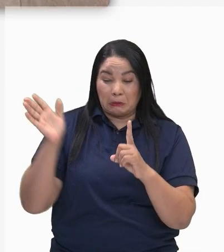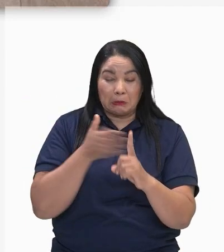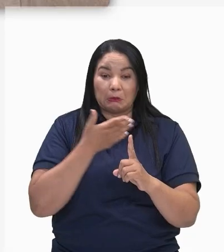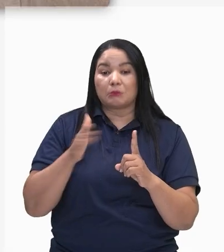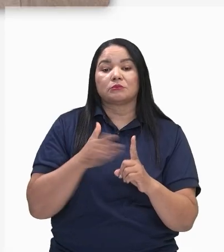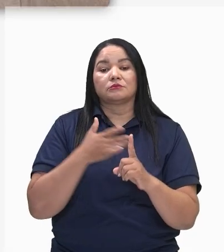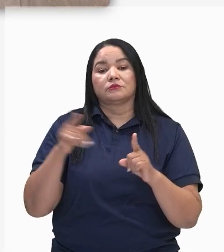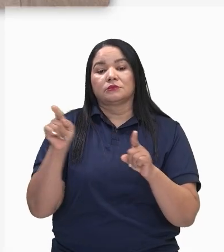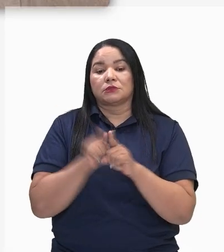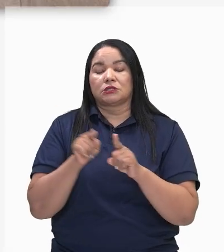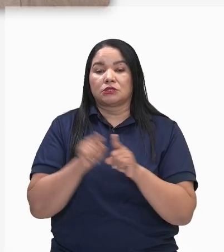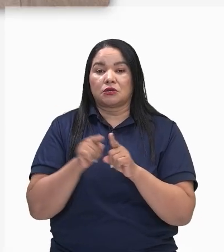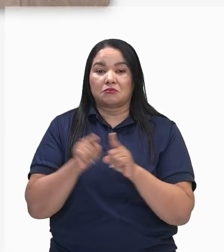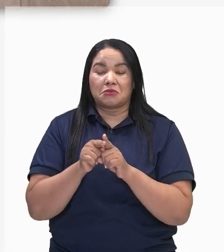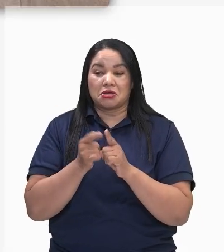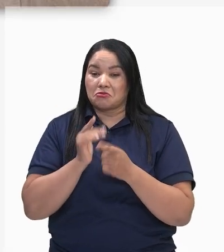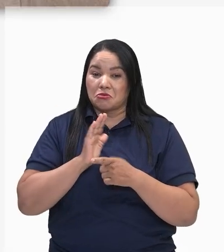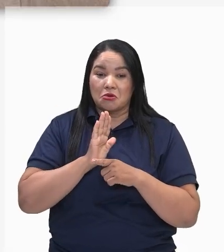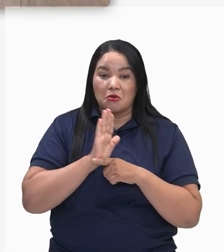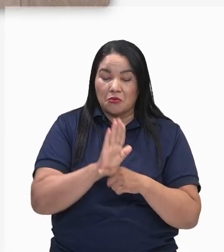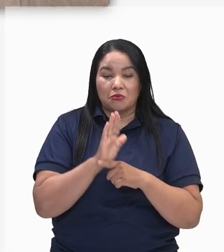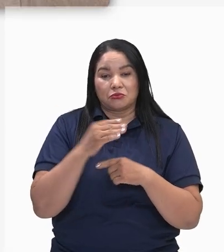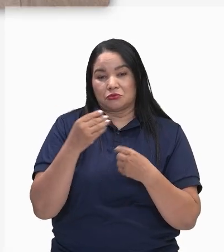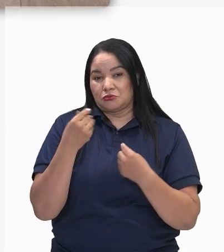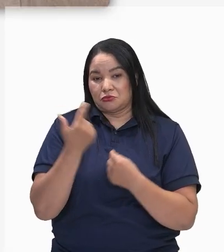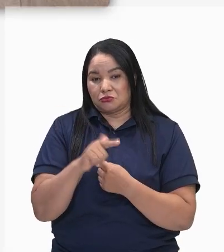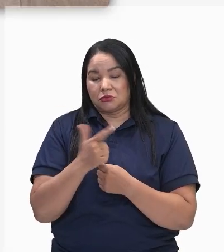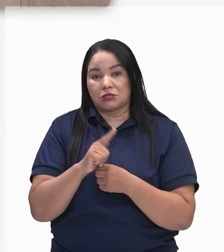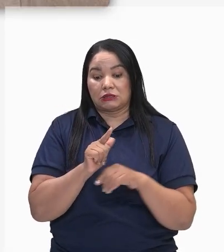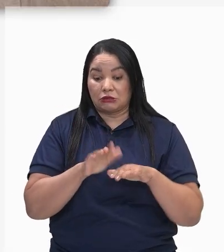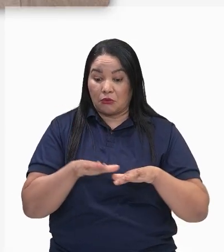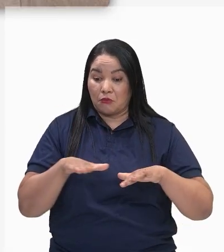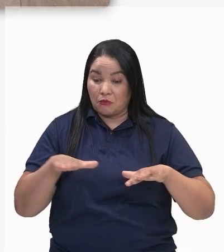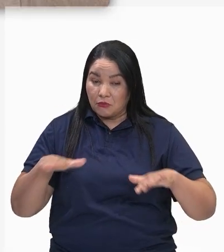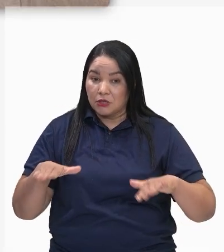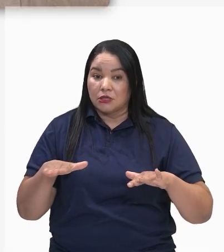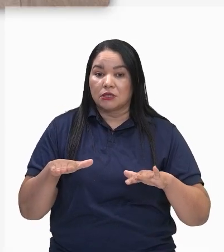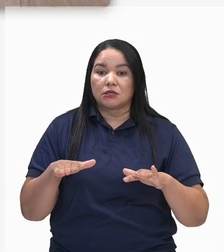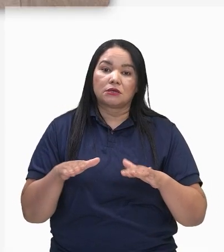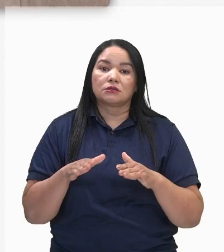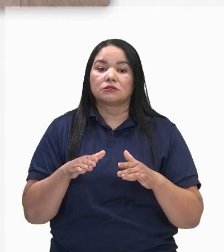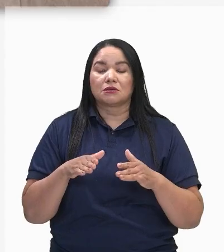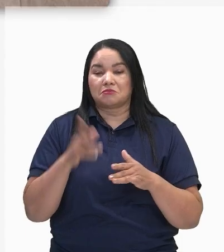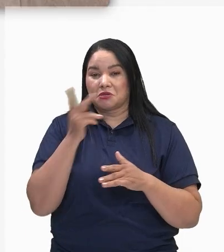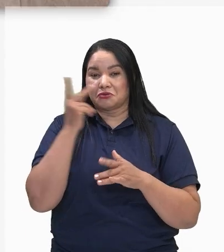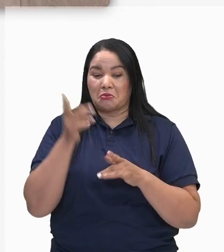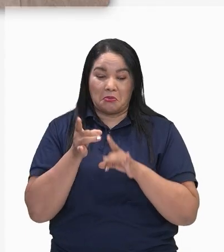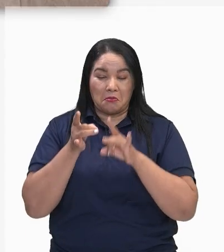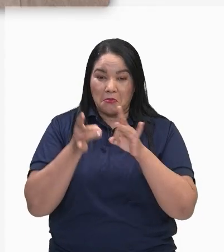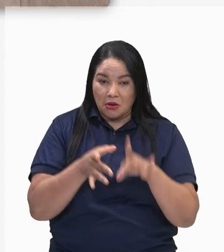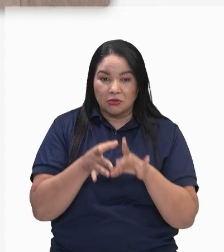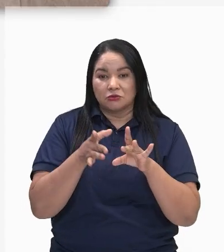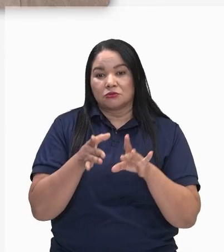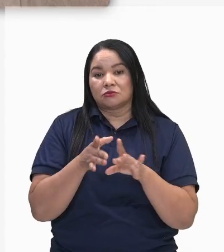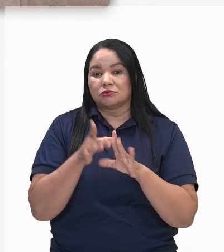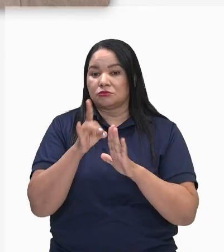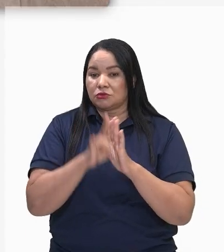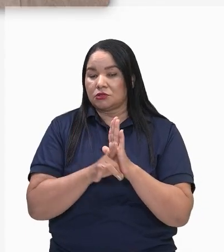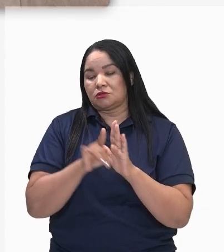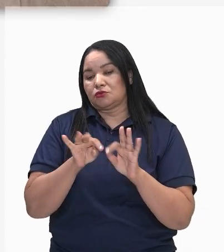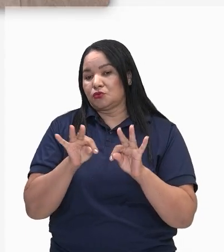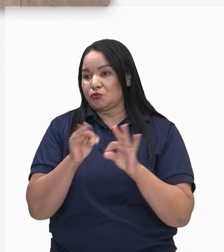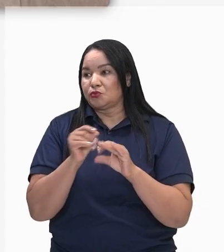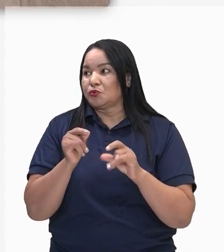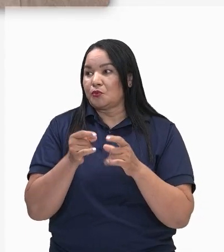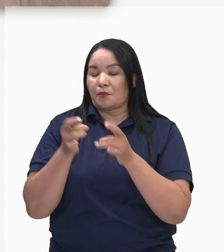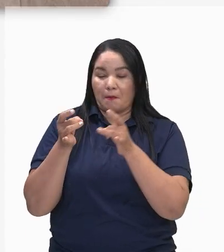Negligência, maus tratos, quando essa criança ou esse adolescente, né, é negligenciado ali nos seus direitos, tá? E